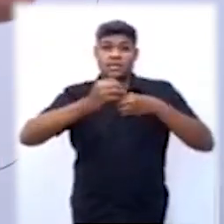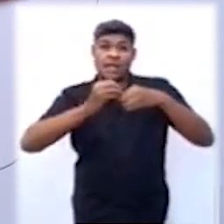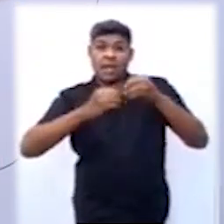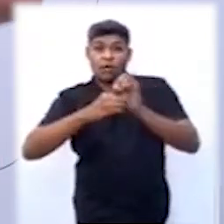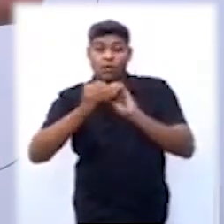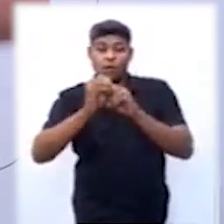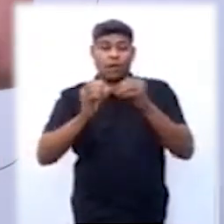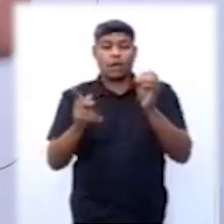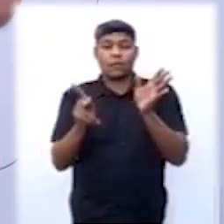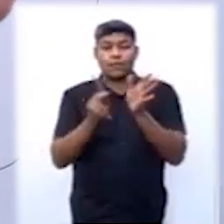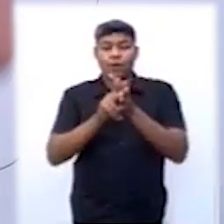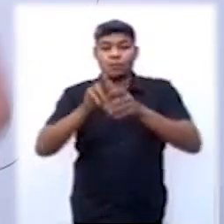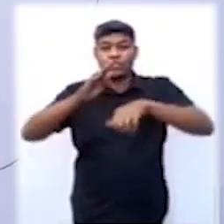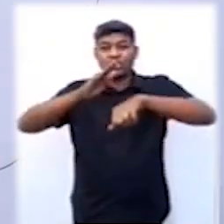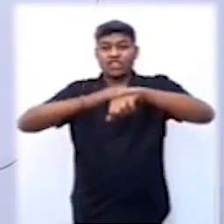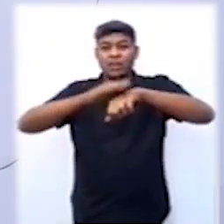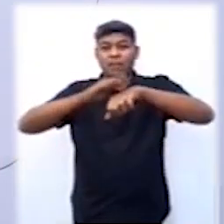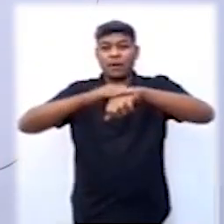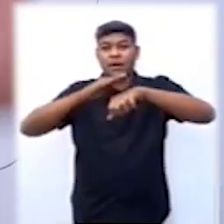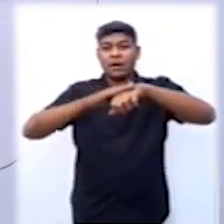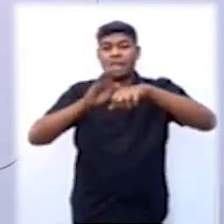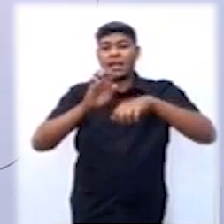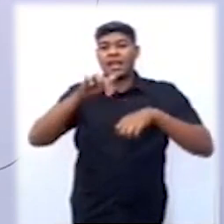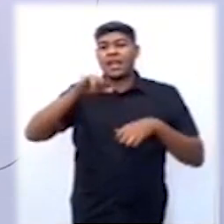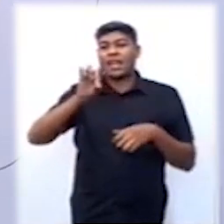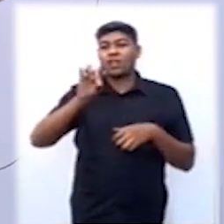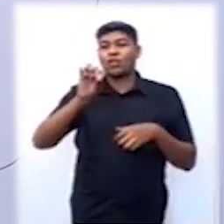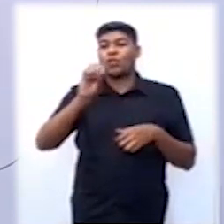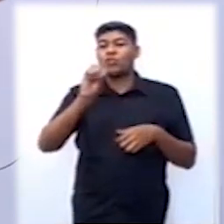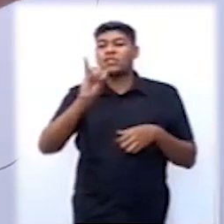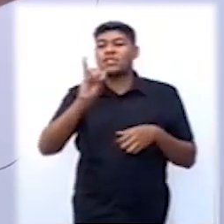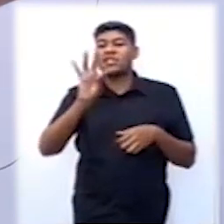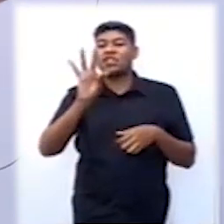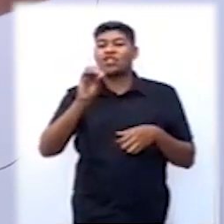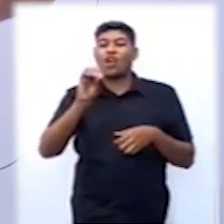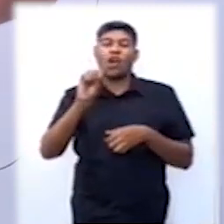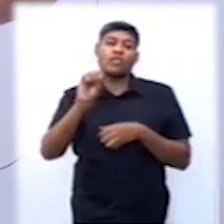um processo que a gente chama de endocitose.